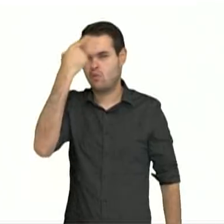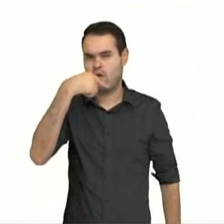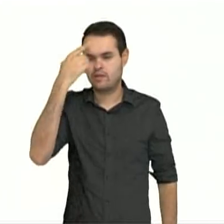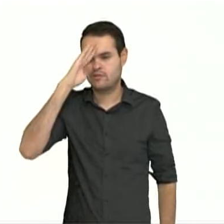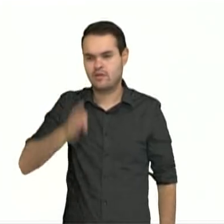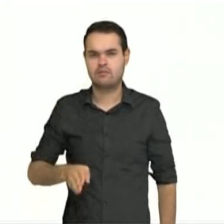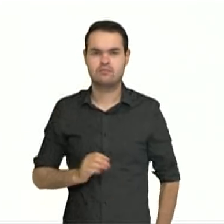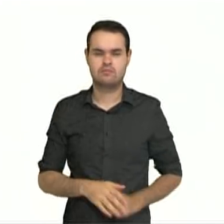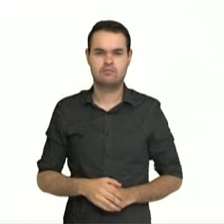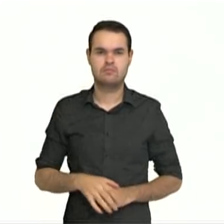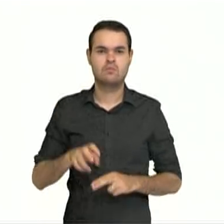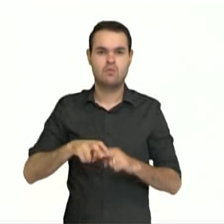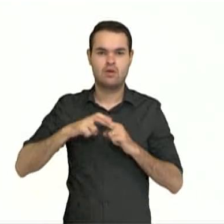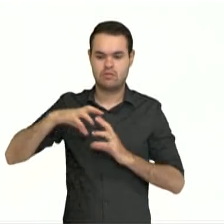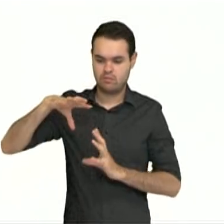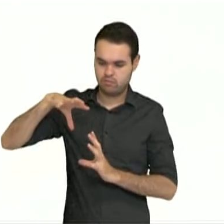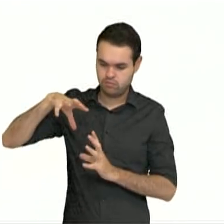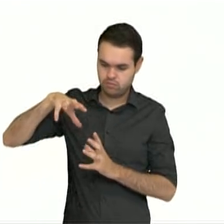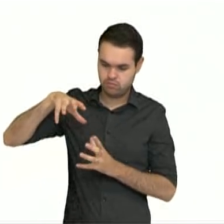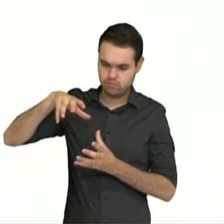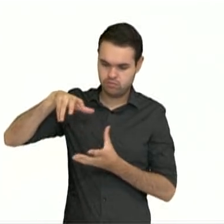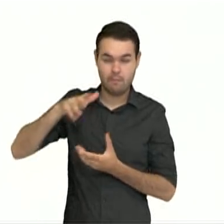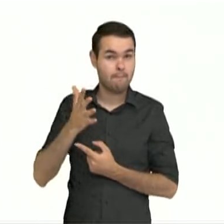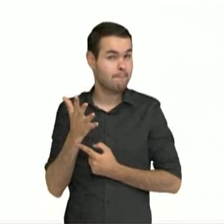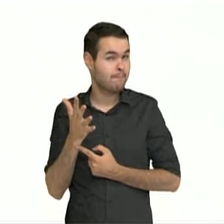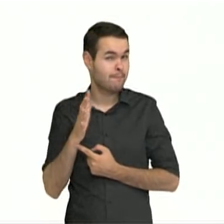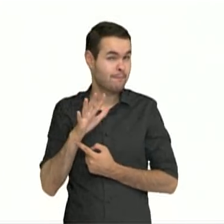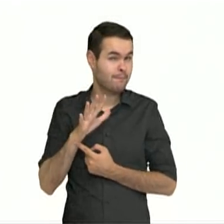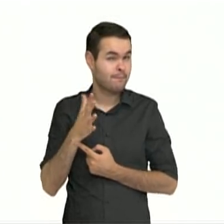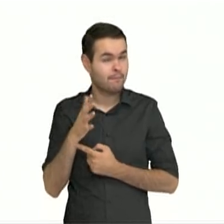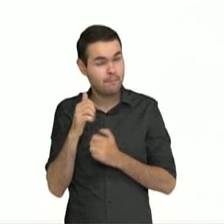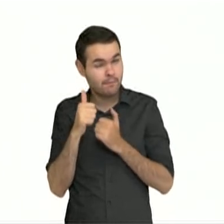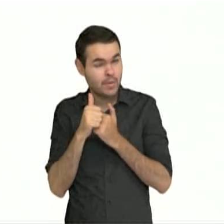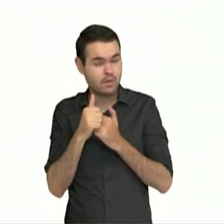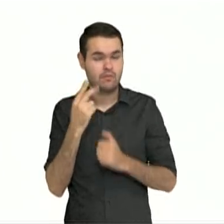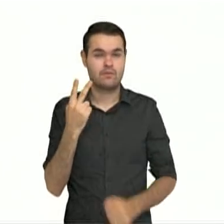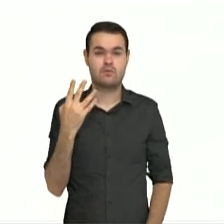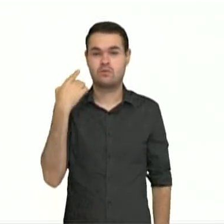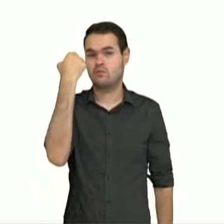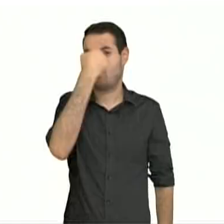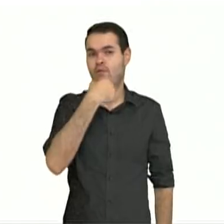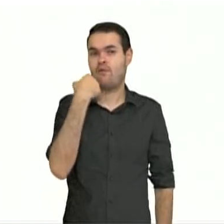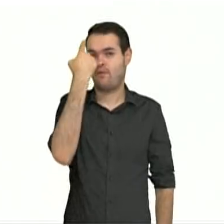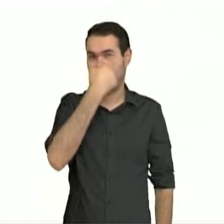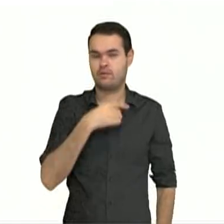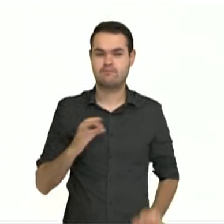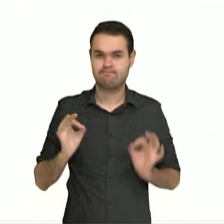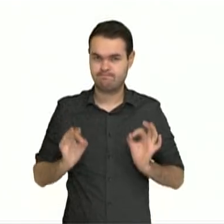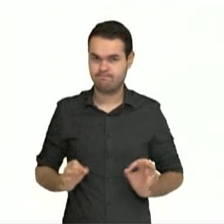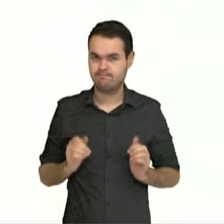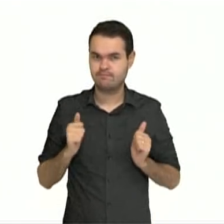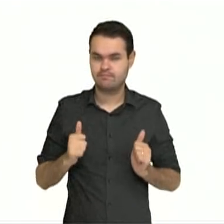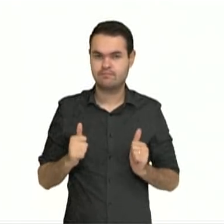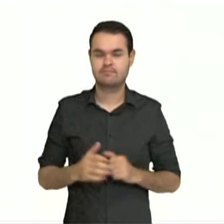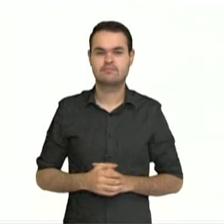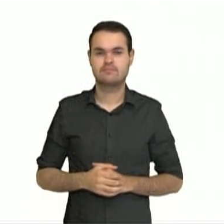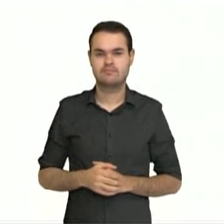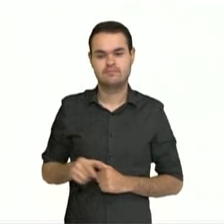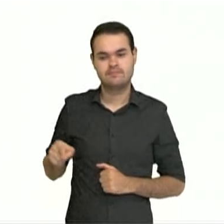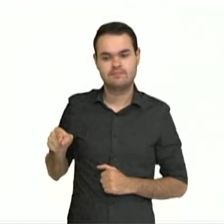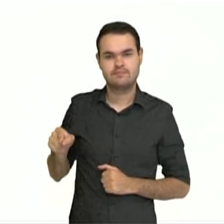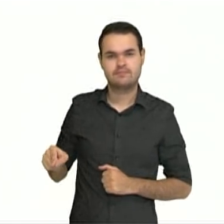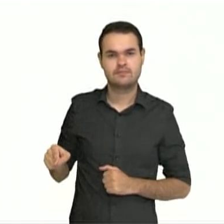o movimento de rotação dura aproximadamente 24 horas, certo? E usando